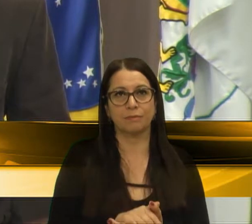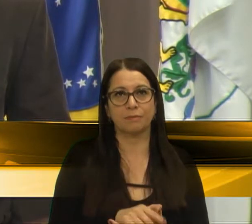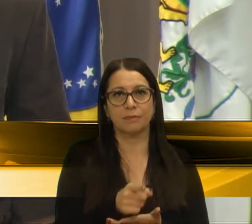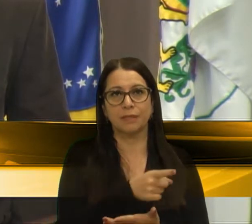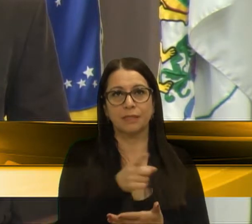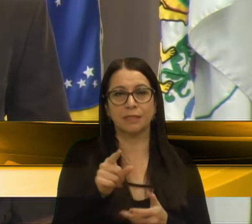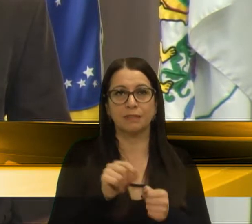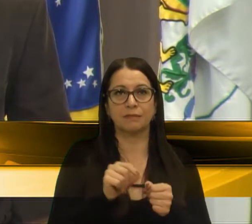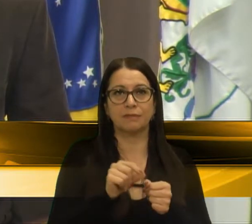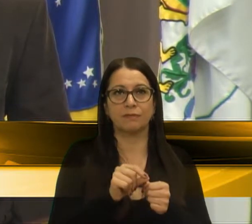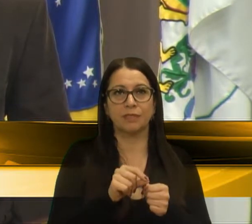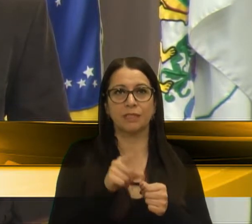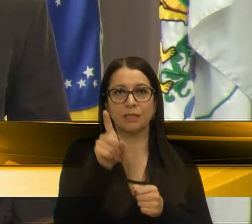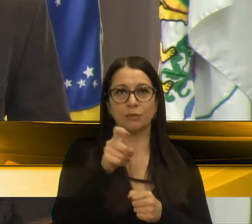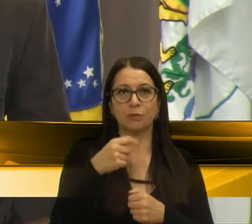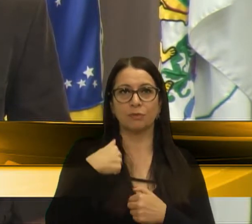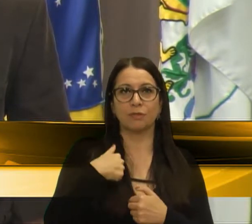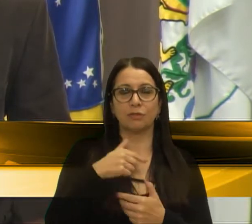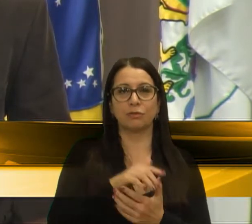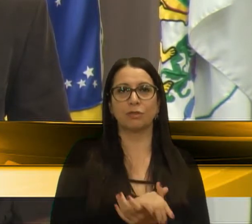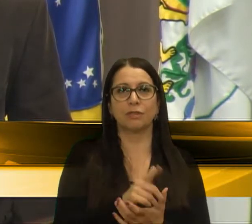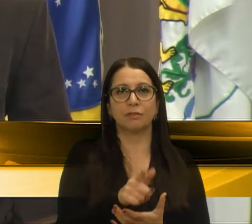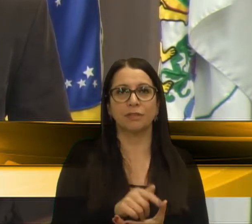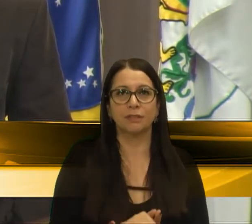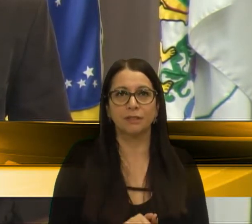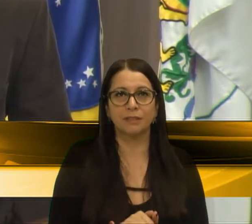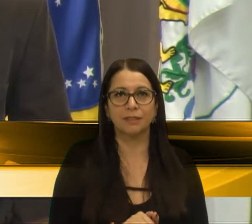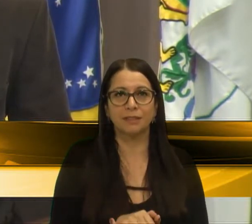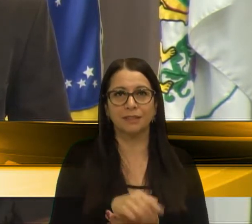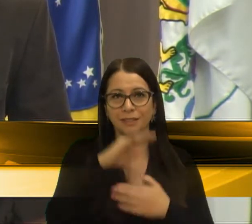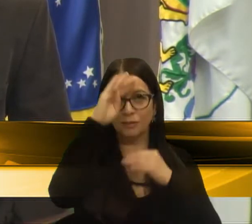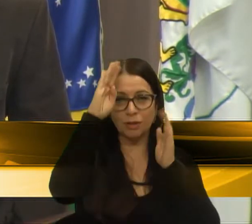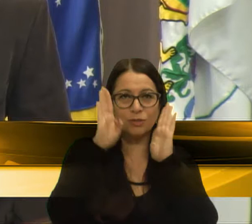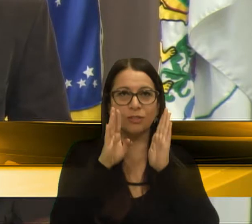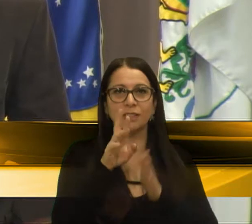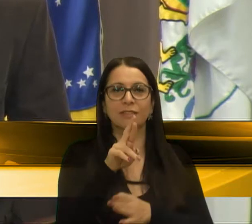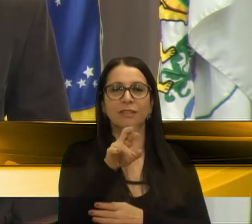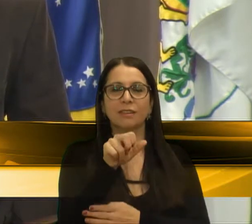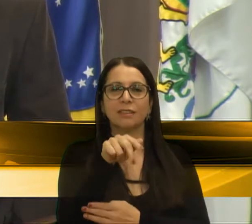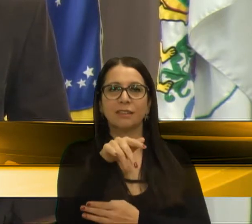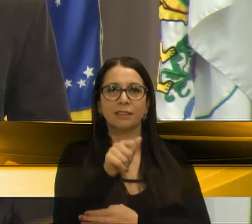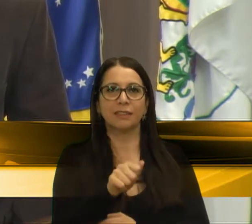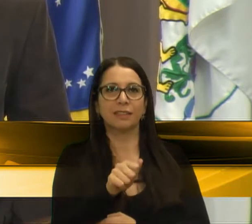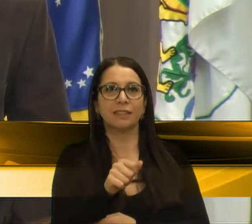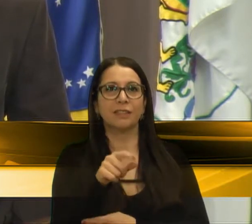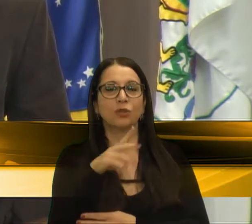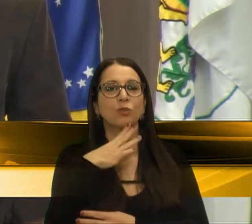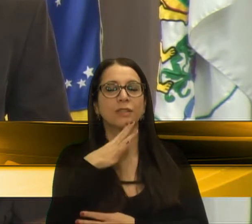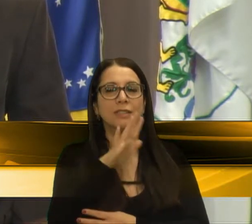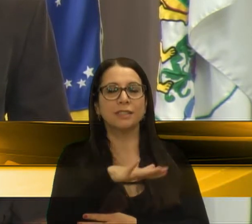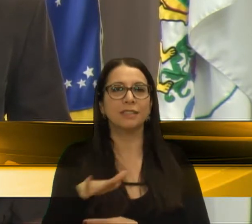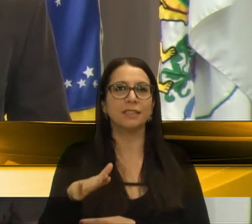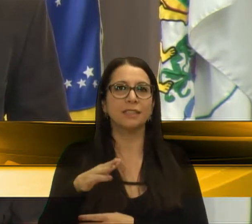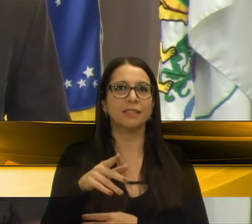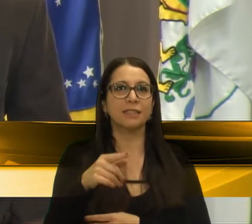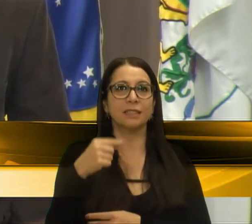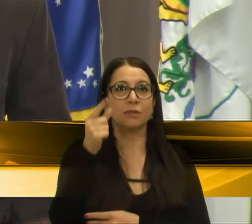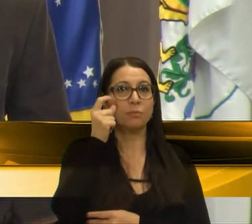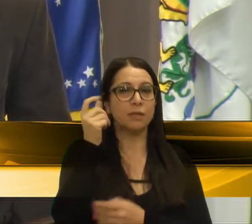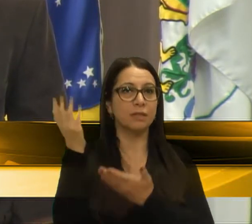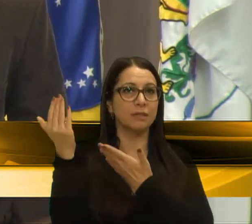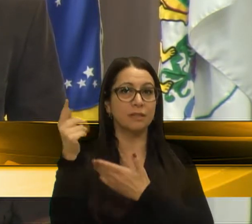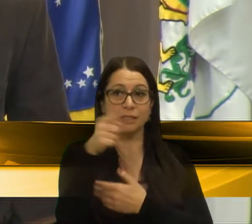que fizeram eu ser o que eu sou. A irmã Renata me conheceu criança, o Périco me conheceu adolescente, e elas